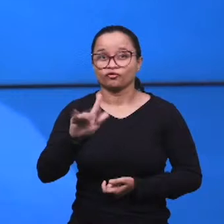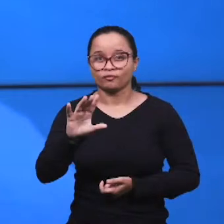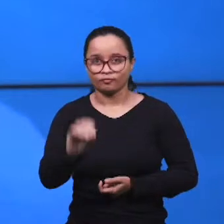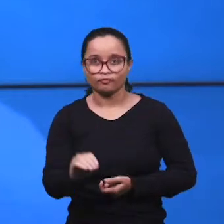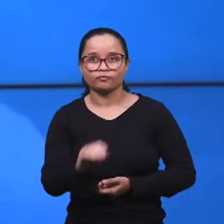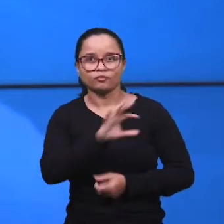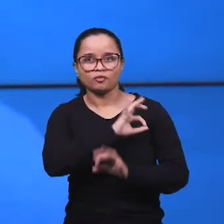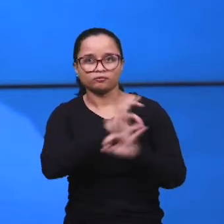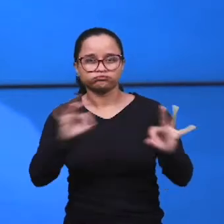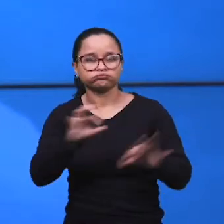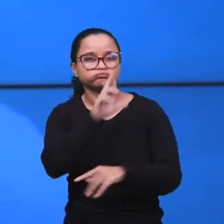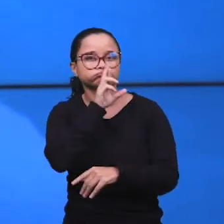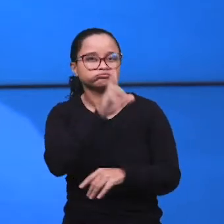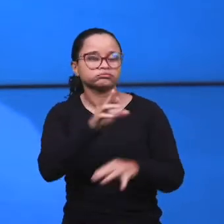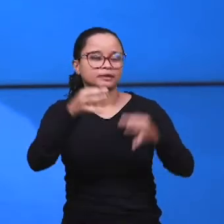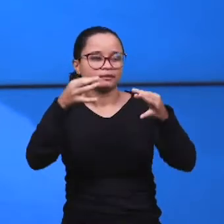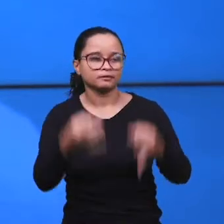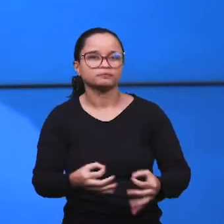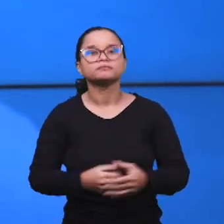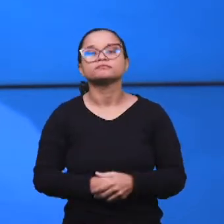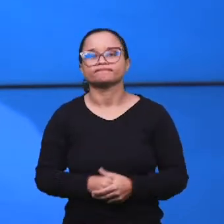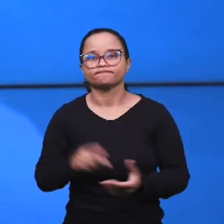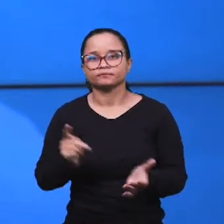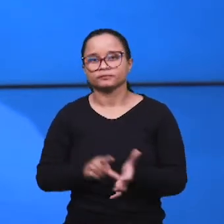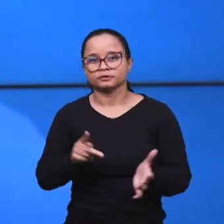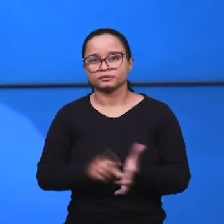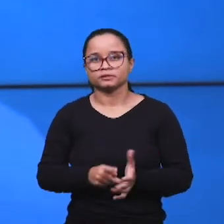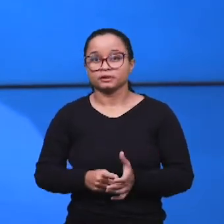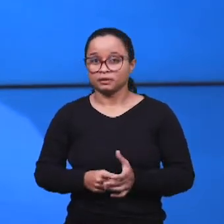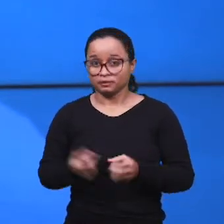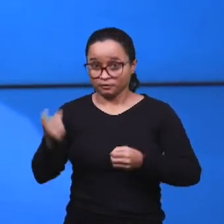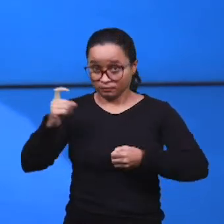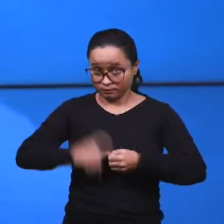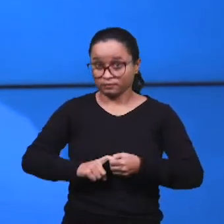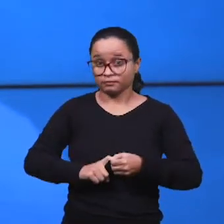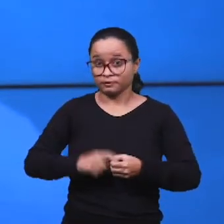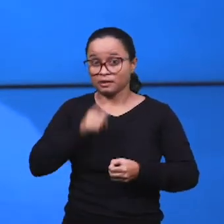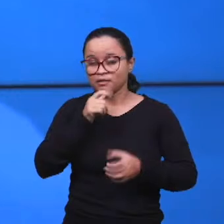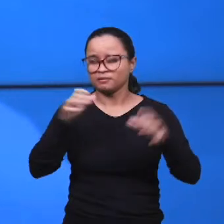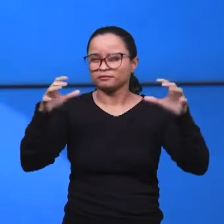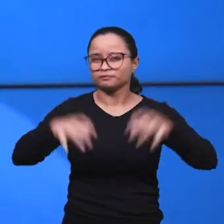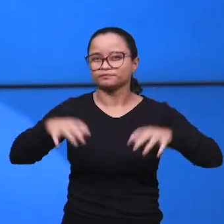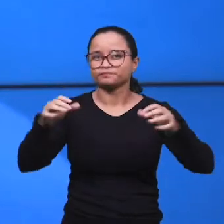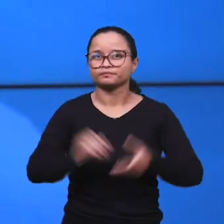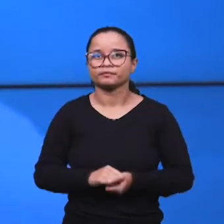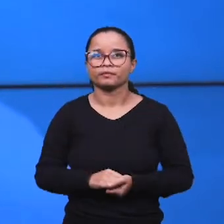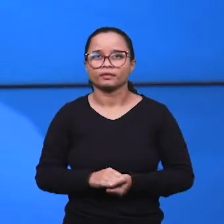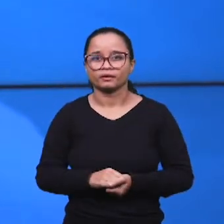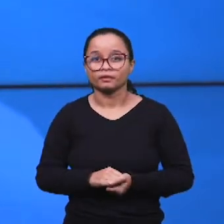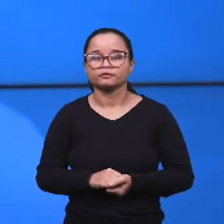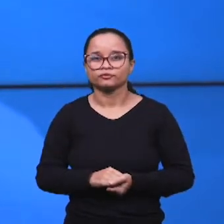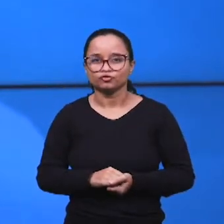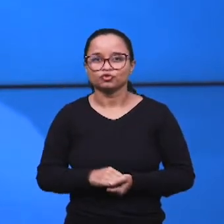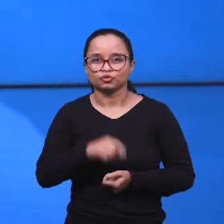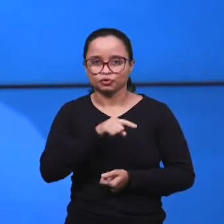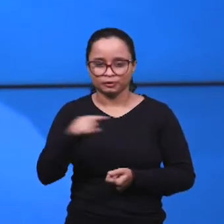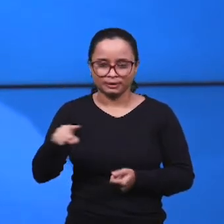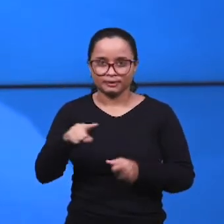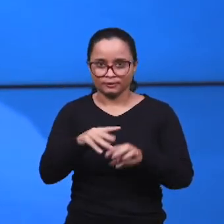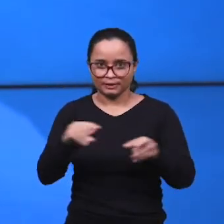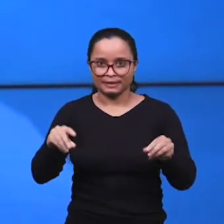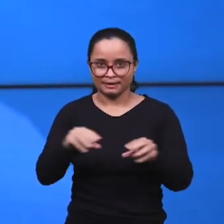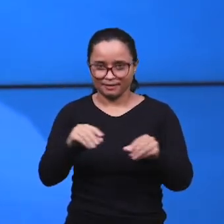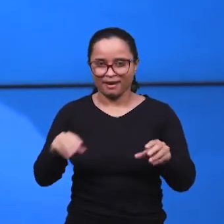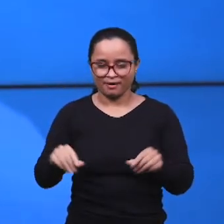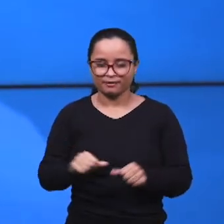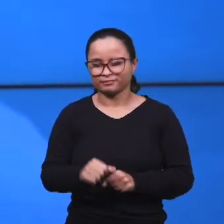e realmente é exatamente isso mesmo. Ele virá a nós como a chuva serôdia que rega a terra. Muito